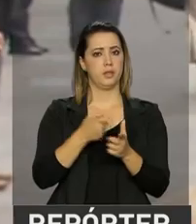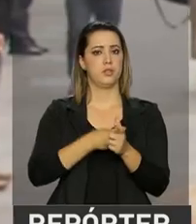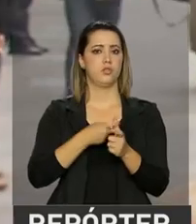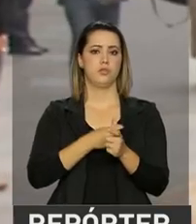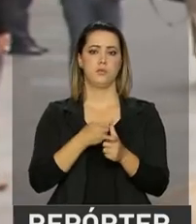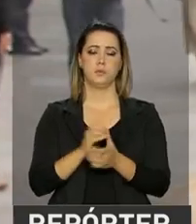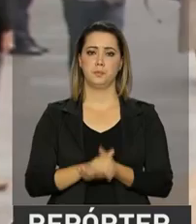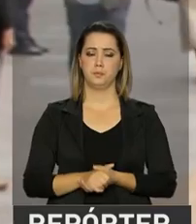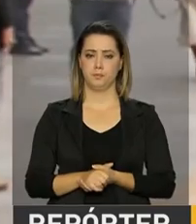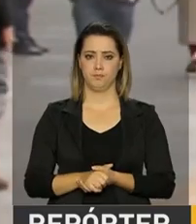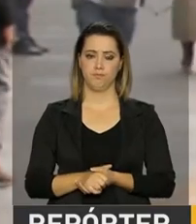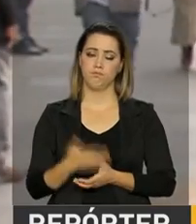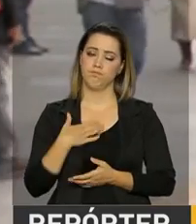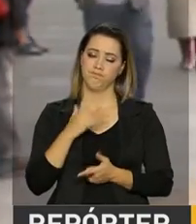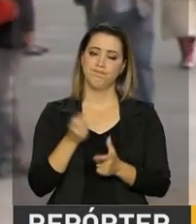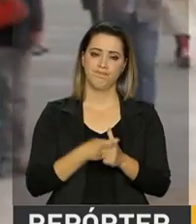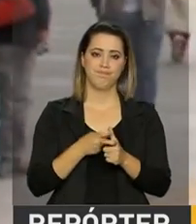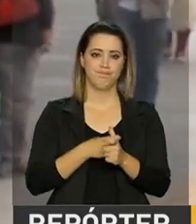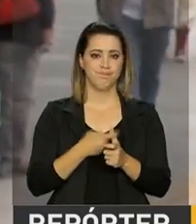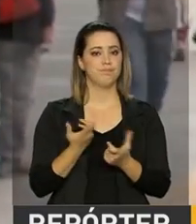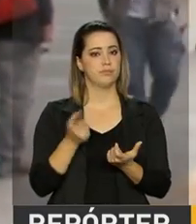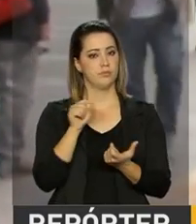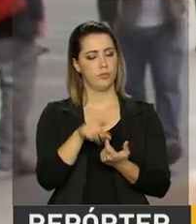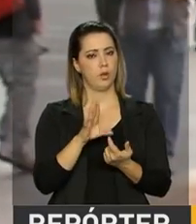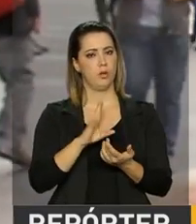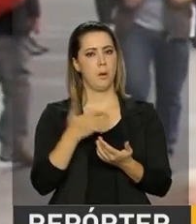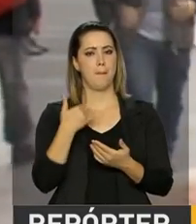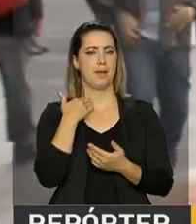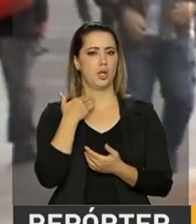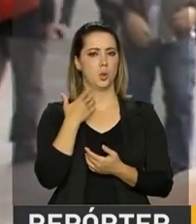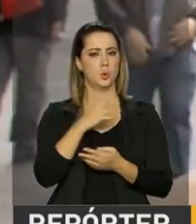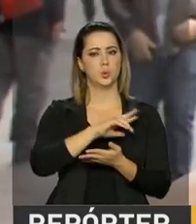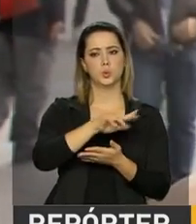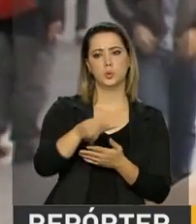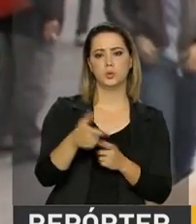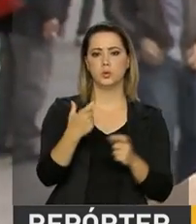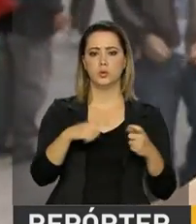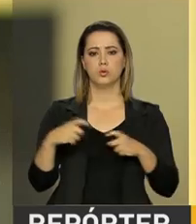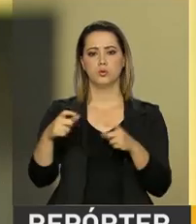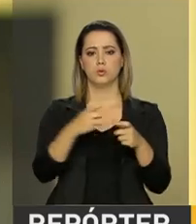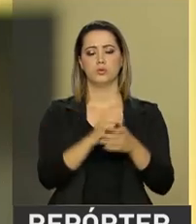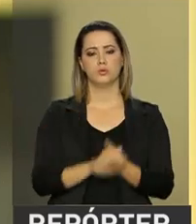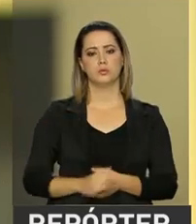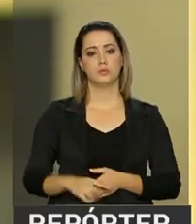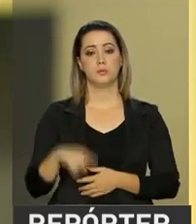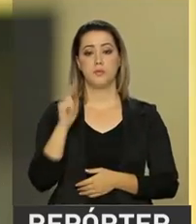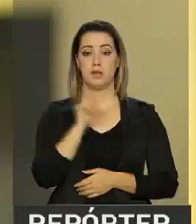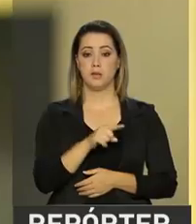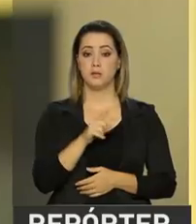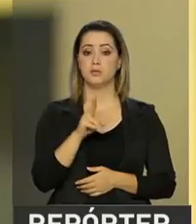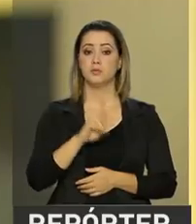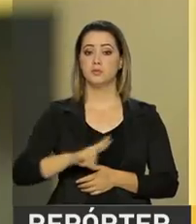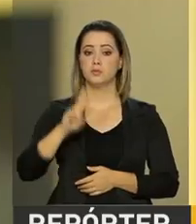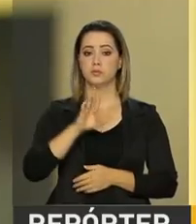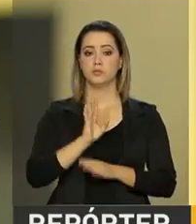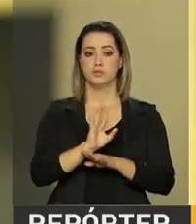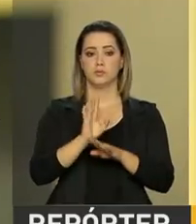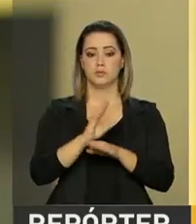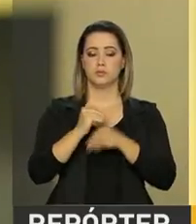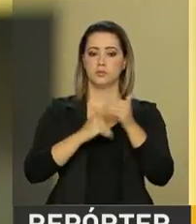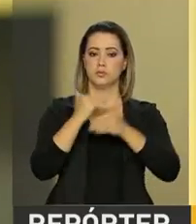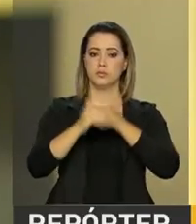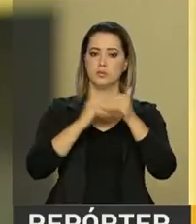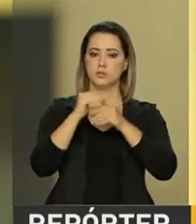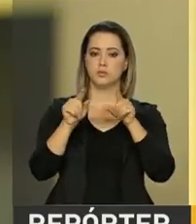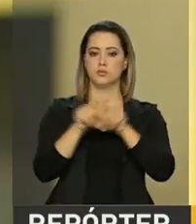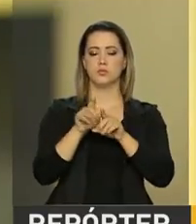atrasadas. Usei para pagar dívida, conta em banco e algumas outras contas que eu tinha em algumas lojas. Essas medidas ajudam o